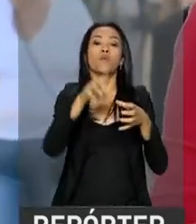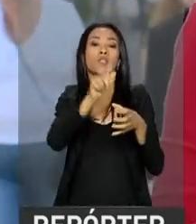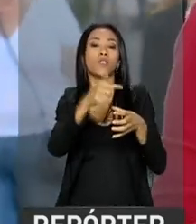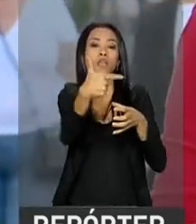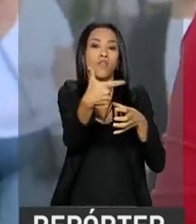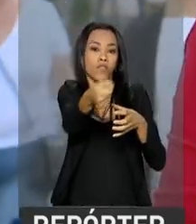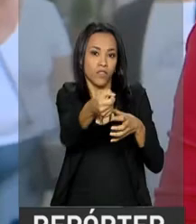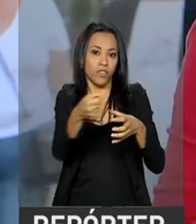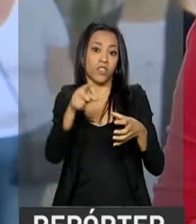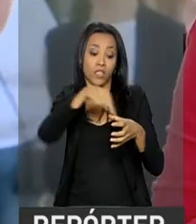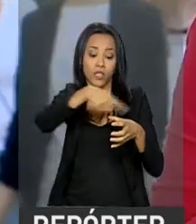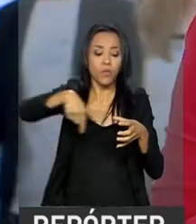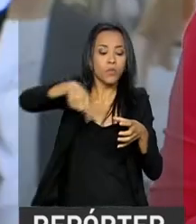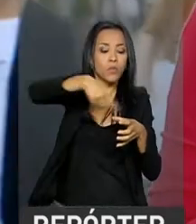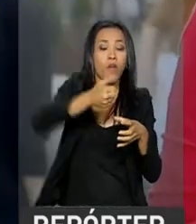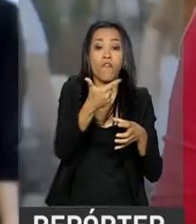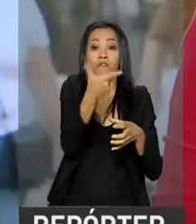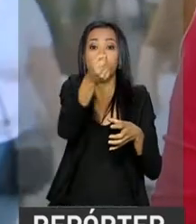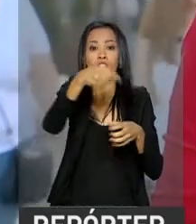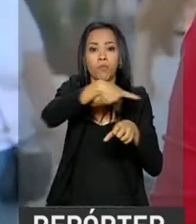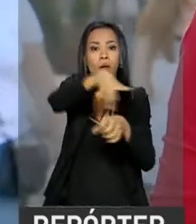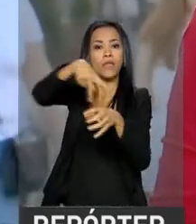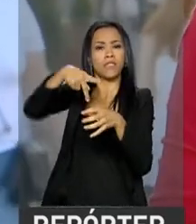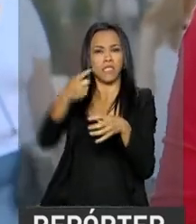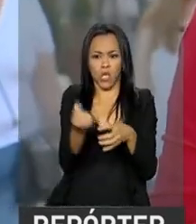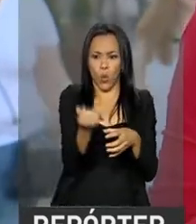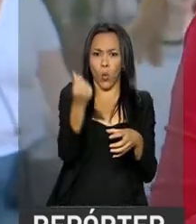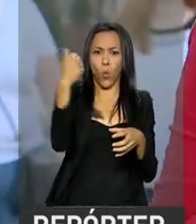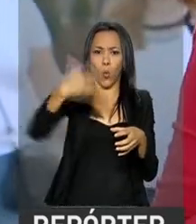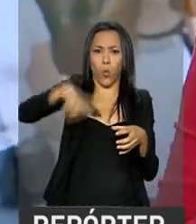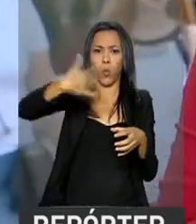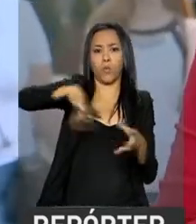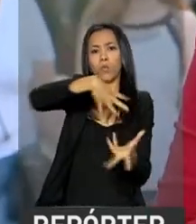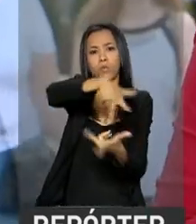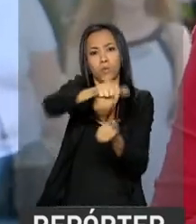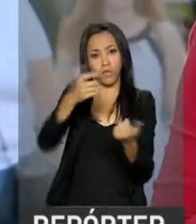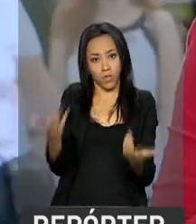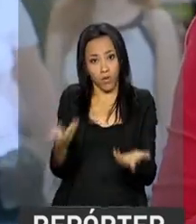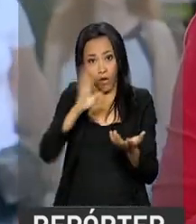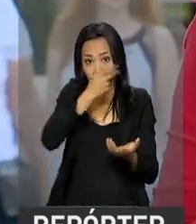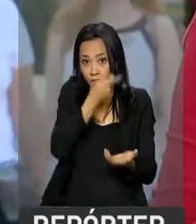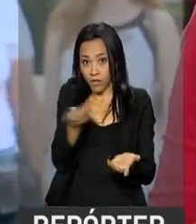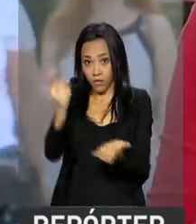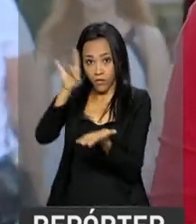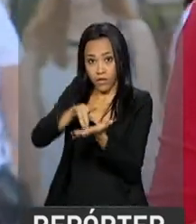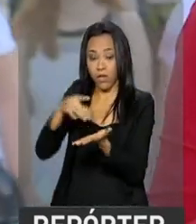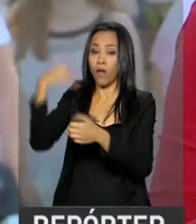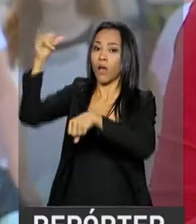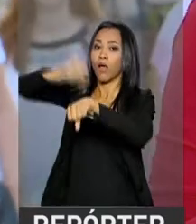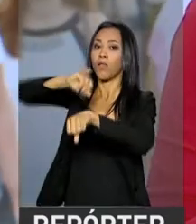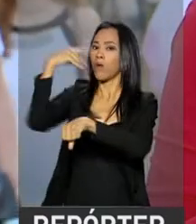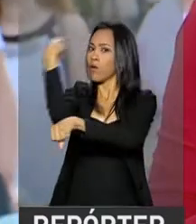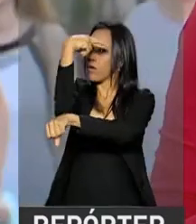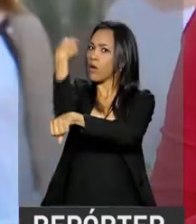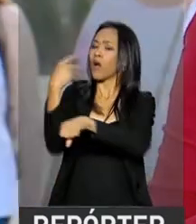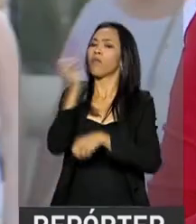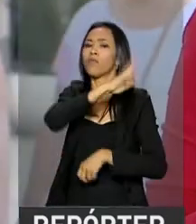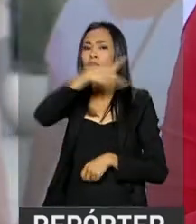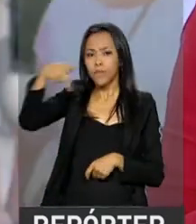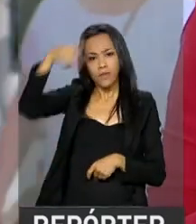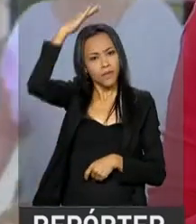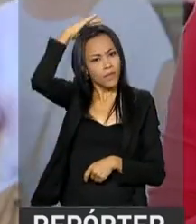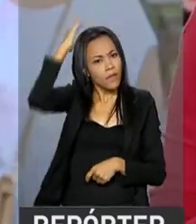que participam os 20 países com as maiores economias do mundo. Com a visita oficial a Moscou, o presidente Michel Temer quer